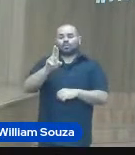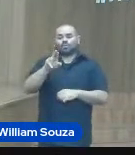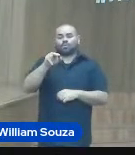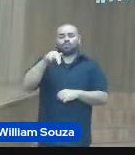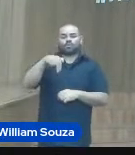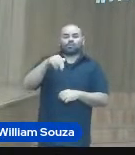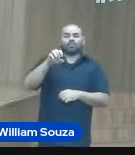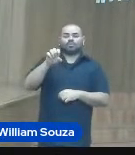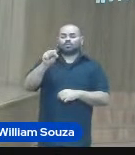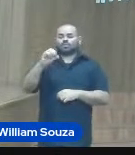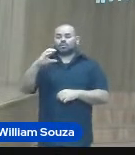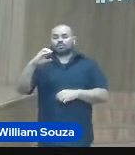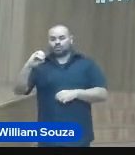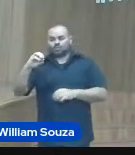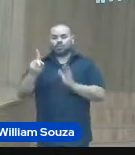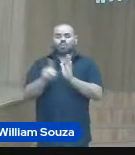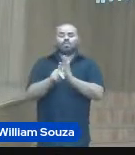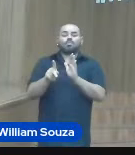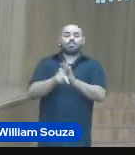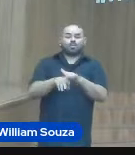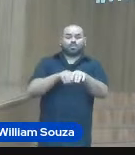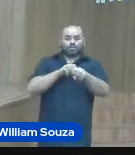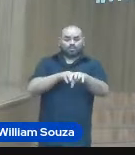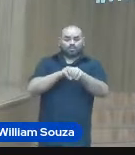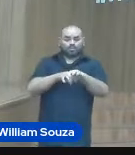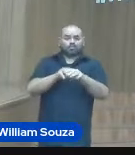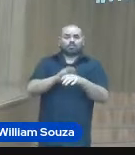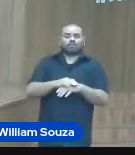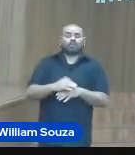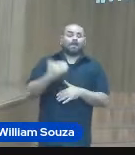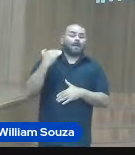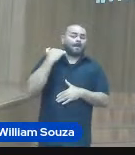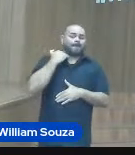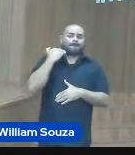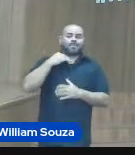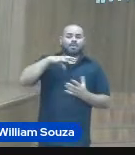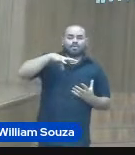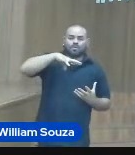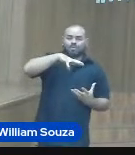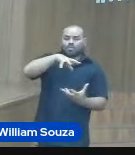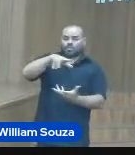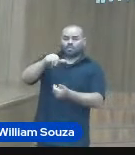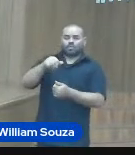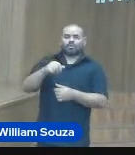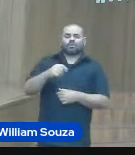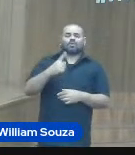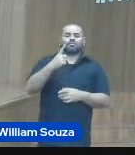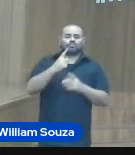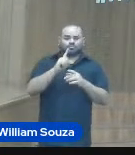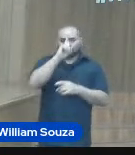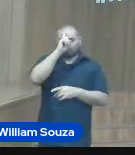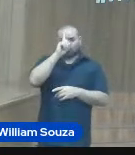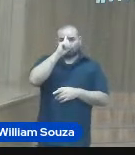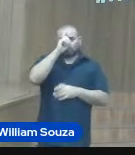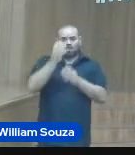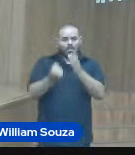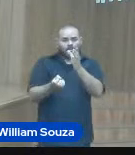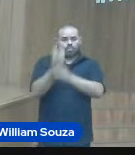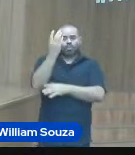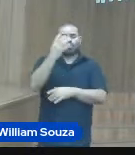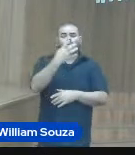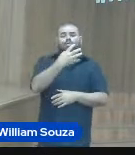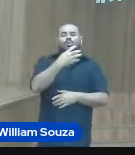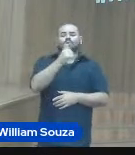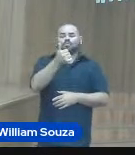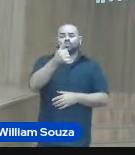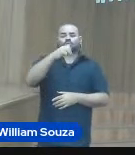a educação, né? O Banco Mundial é criado em 1944, no final também, quase no final da Segunda